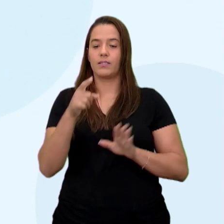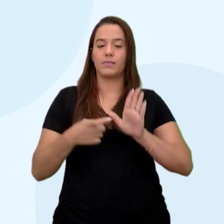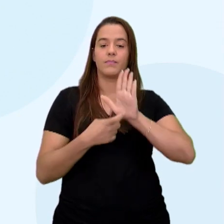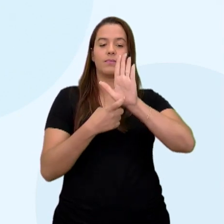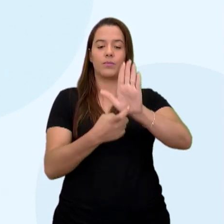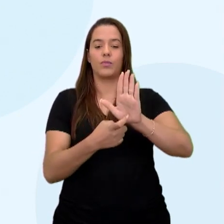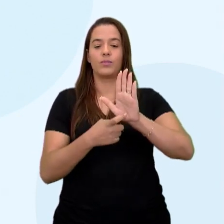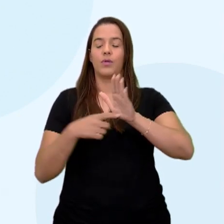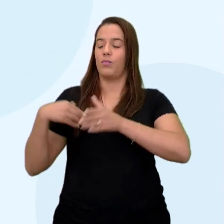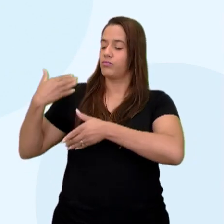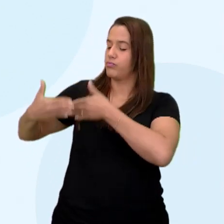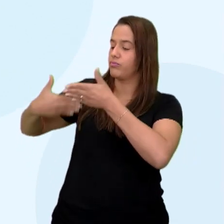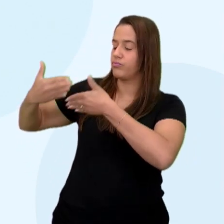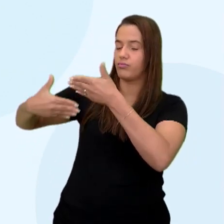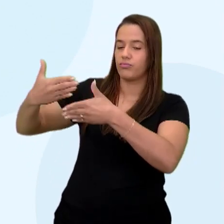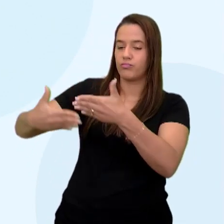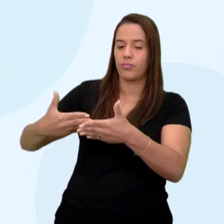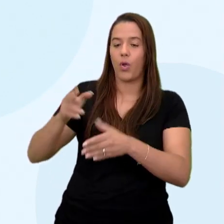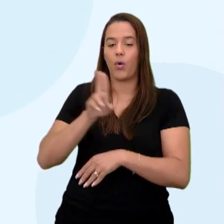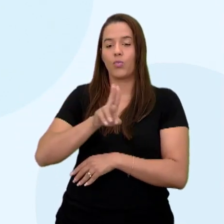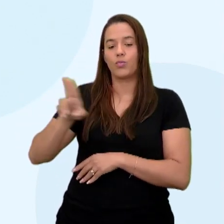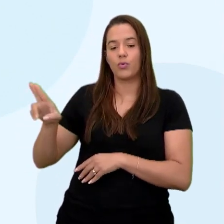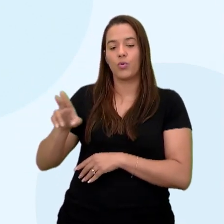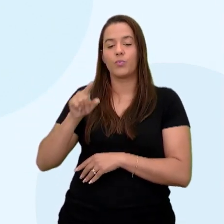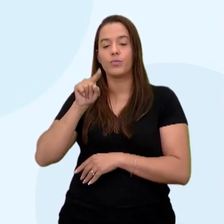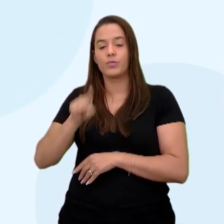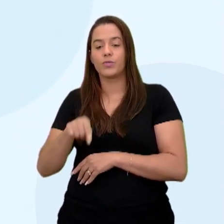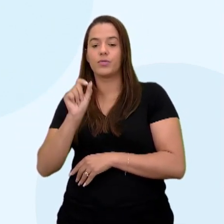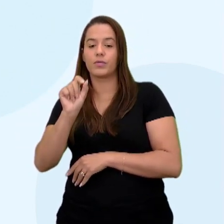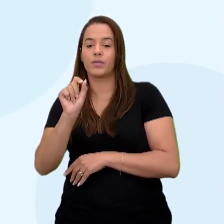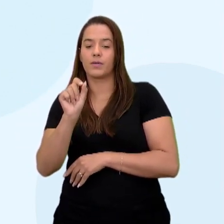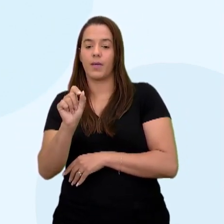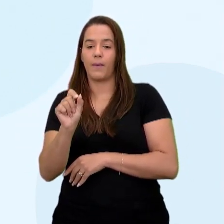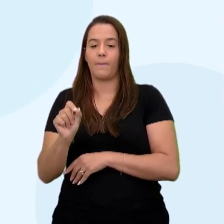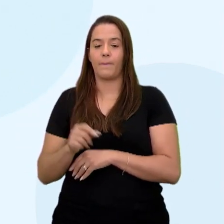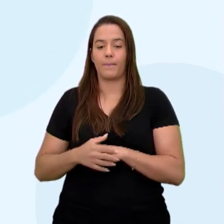unidades cronogeológicas, chamadas respectivamente de